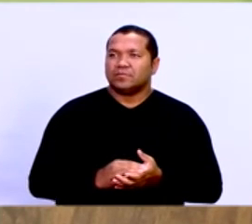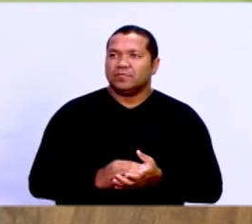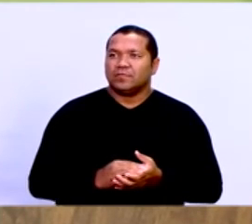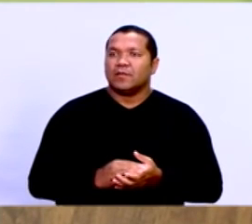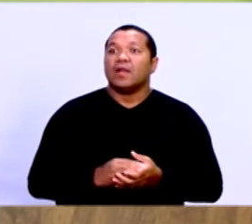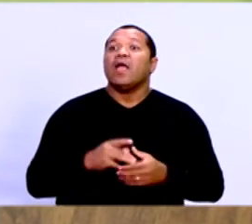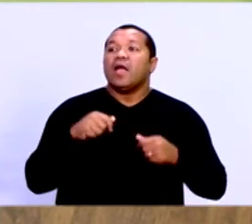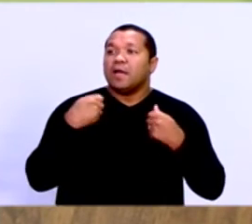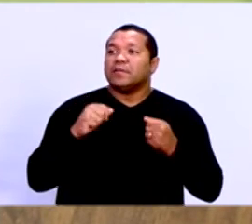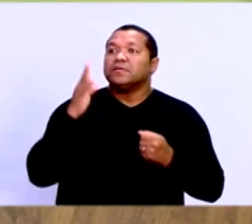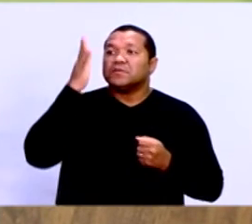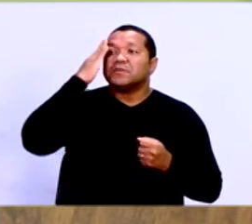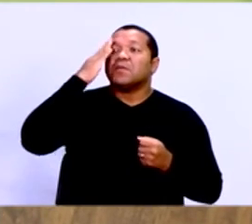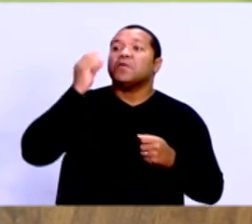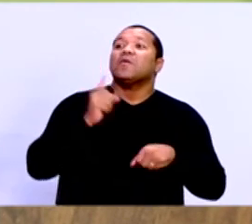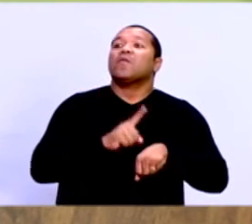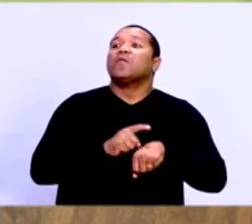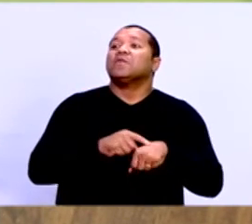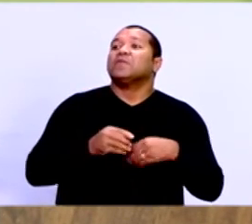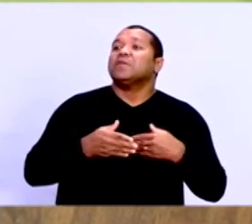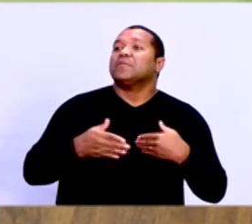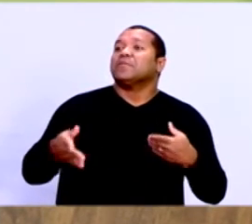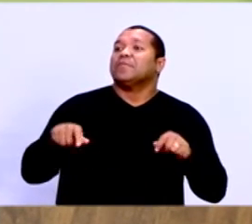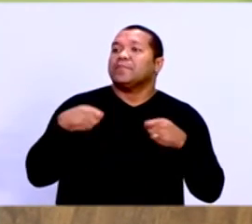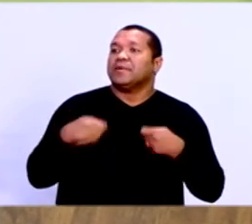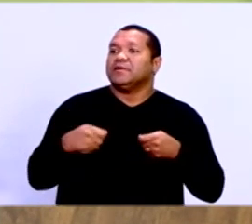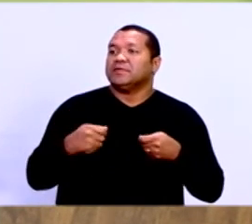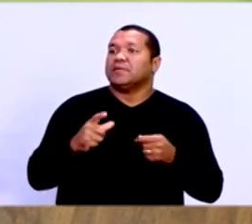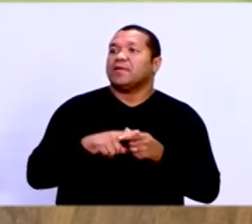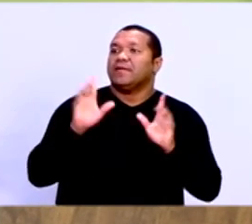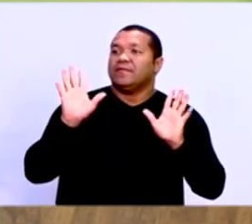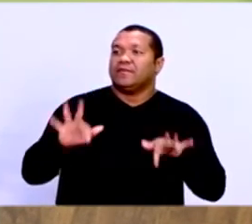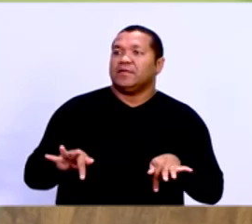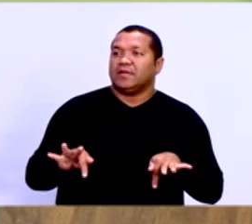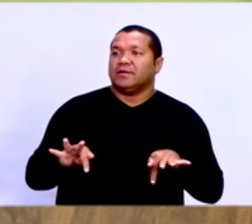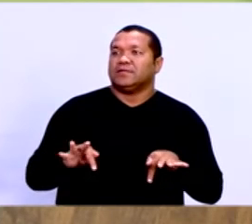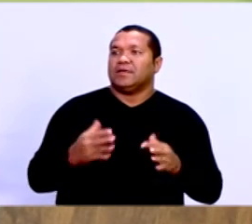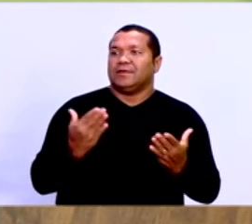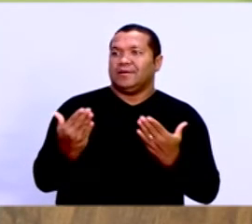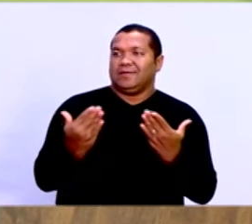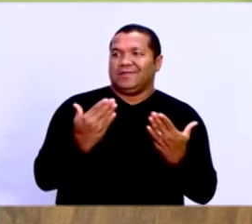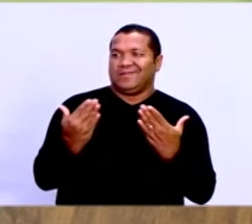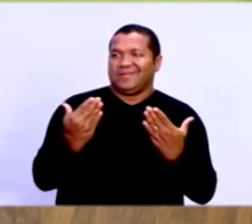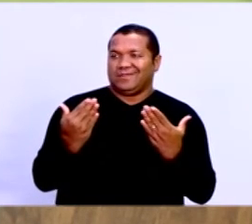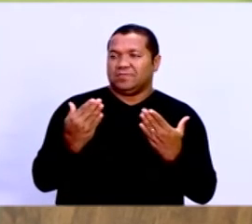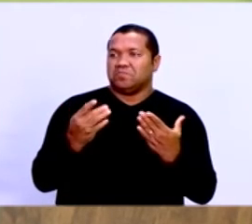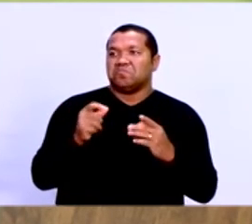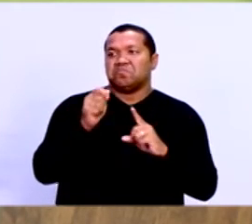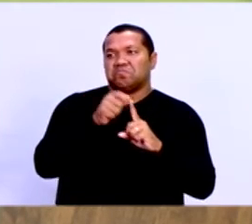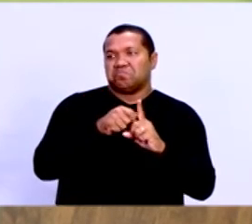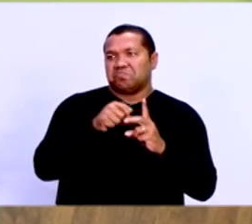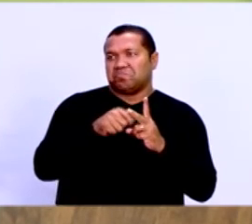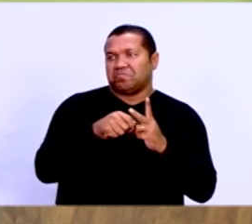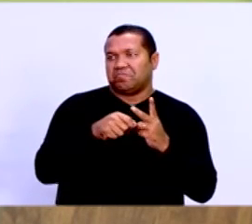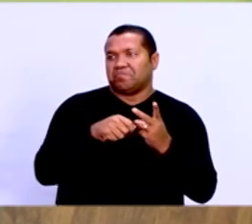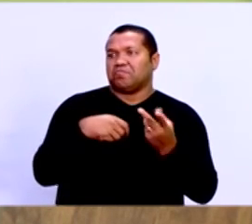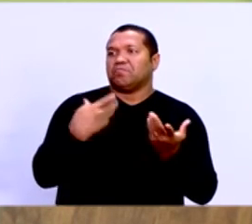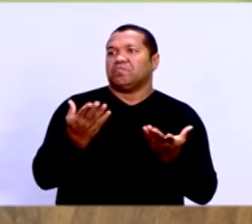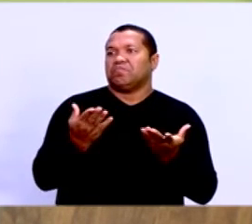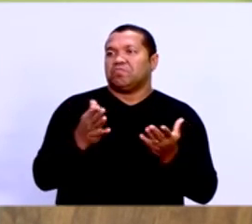pra pra concluir a análise de requisitos um mês dois meses